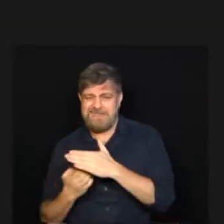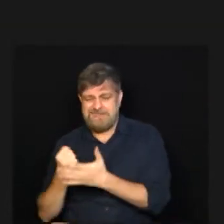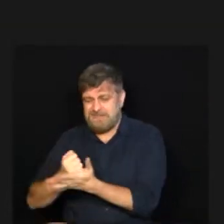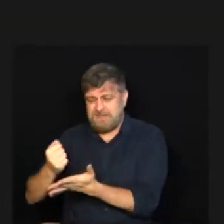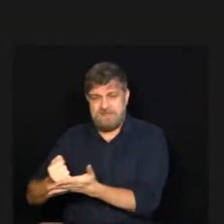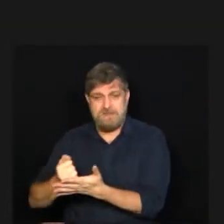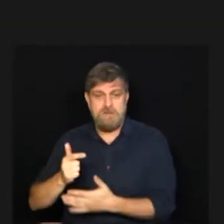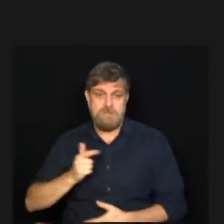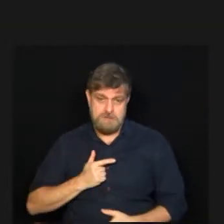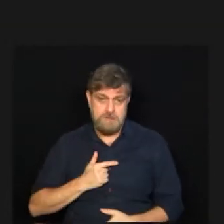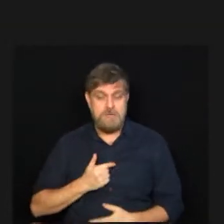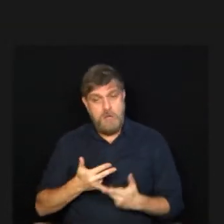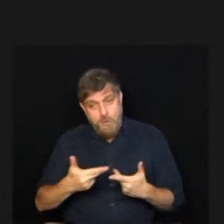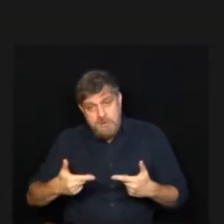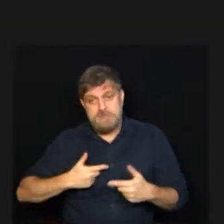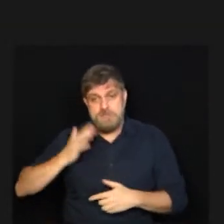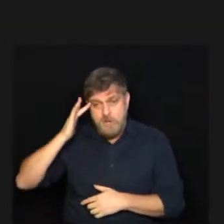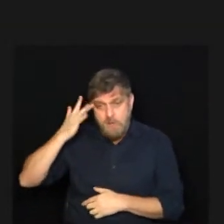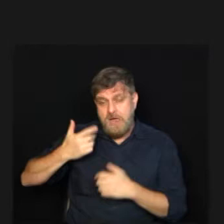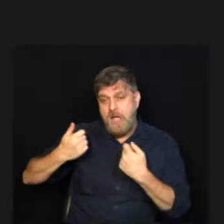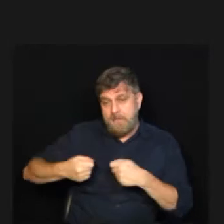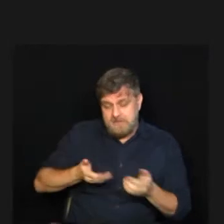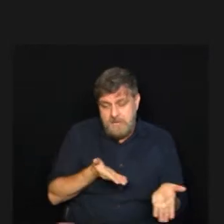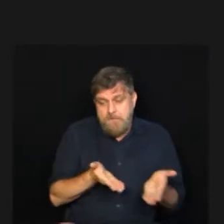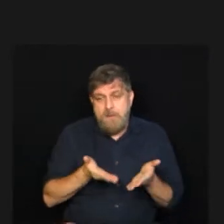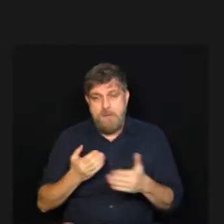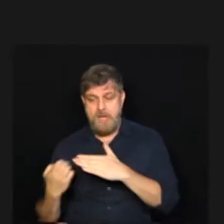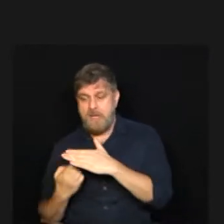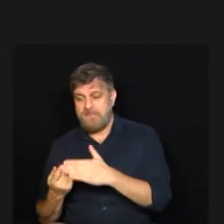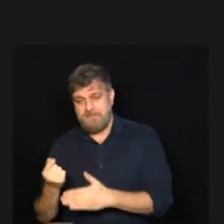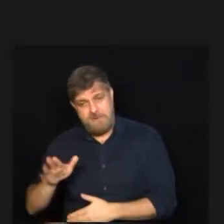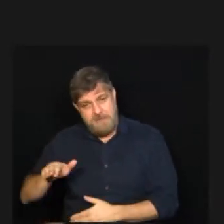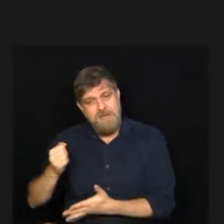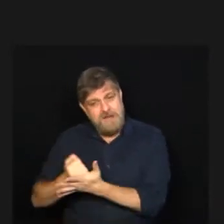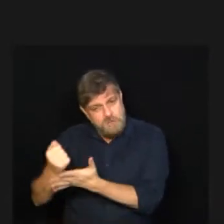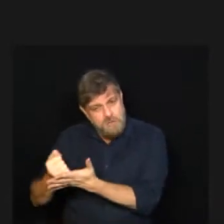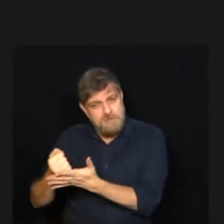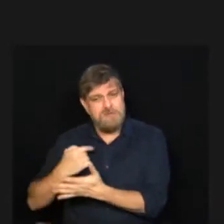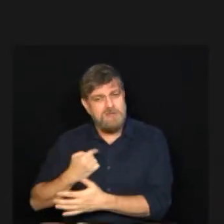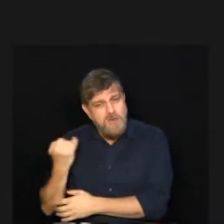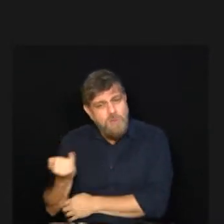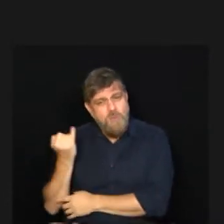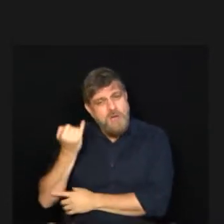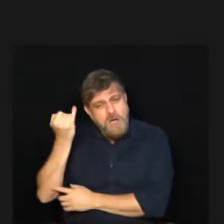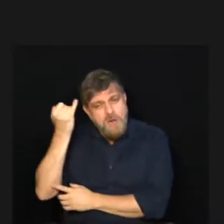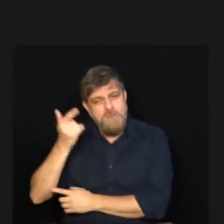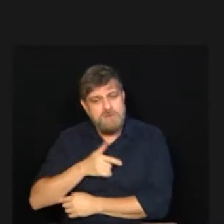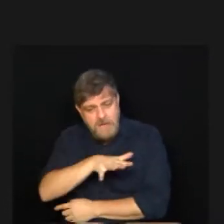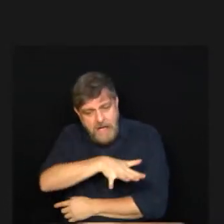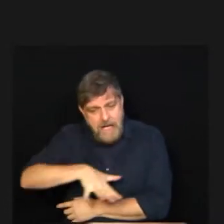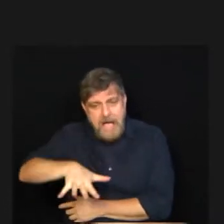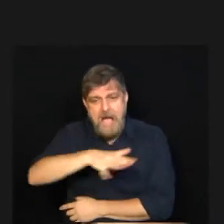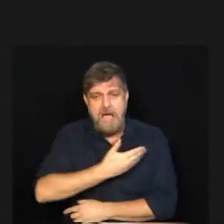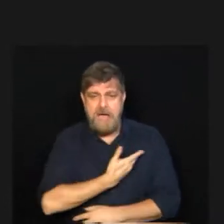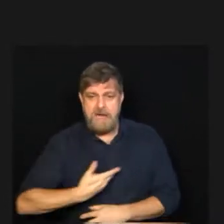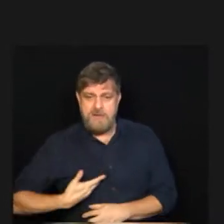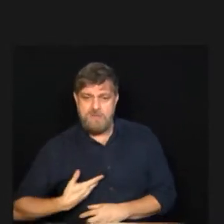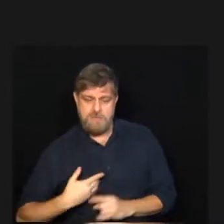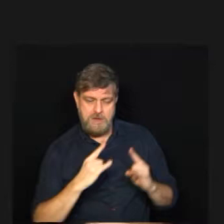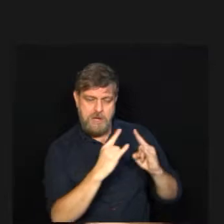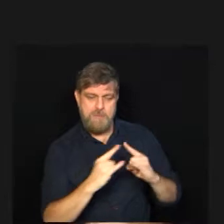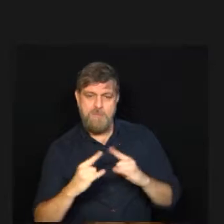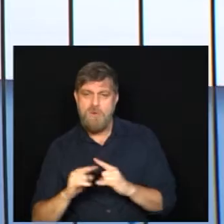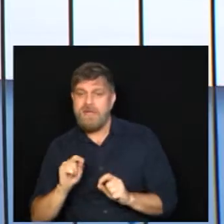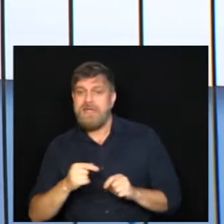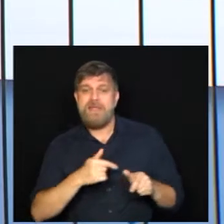licitação. E tem coisas que eu também acho que tem que ser feita a licitação. Por isso que é importante essa situação do solo público, essa comissão vai ser muito